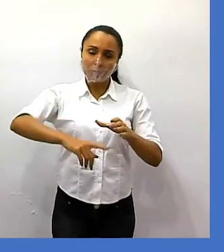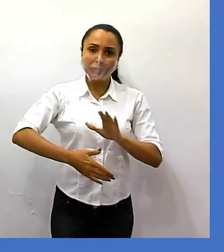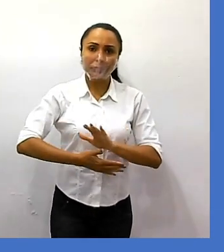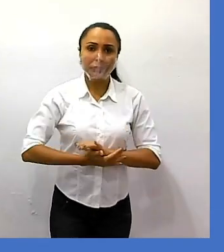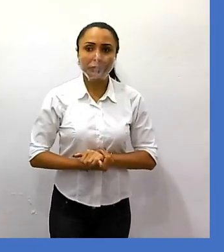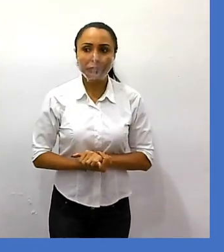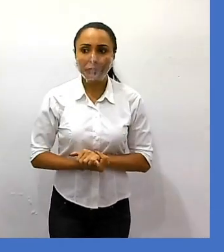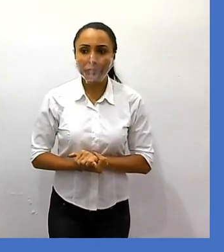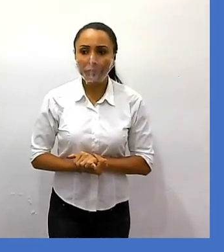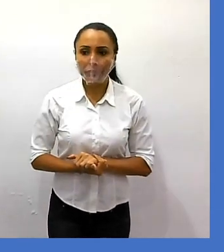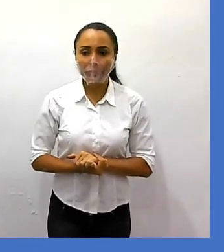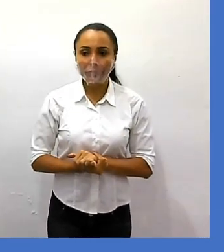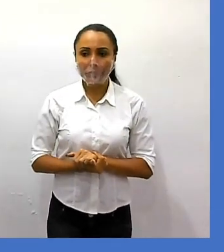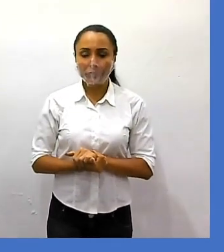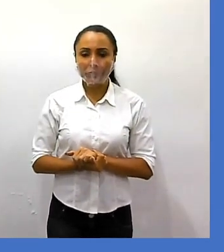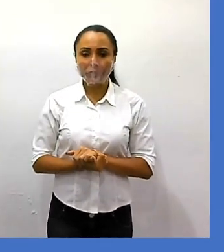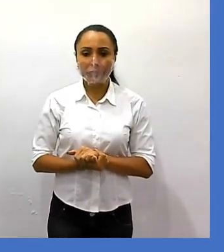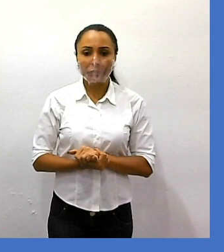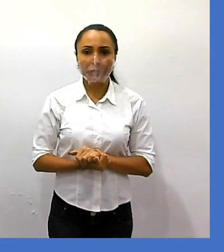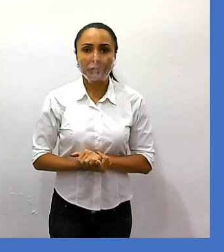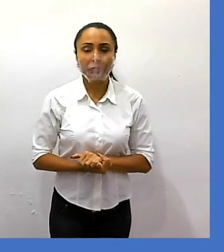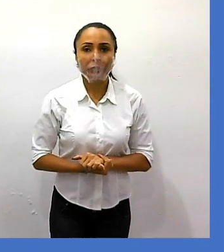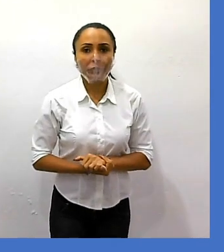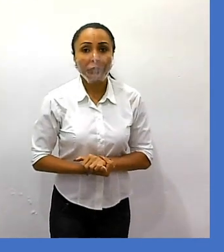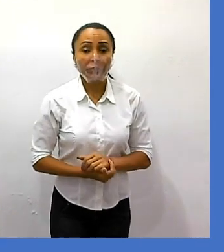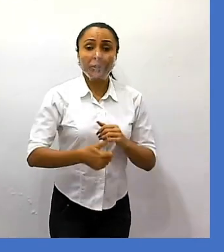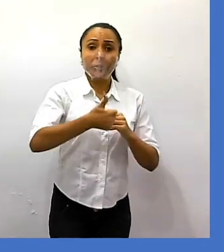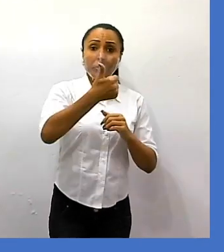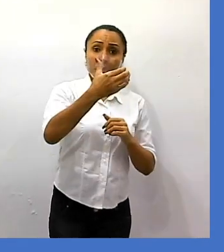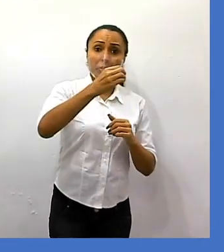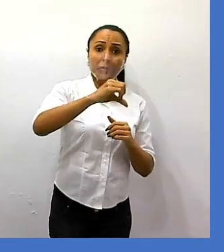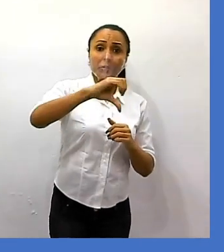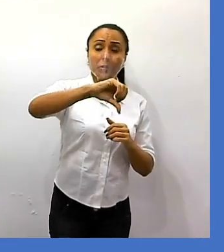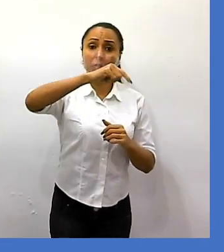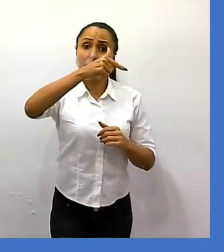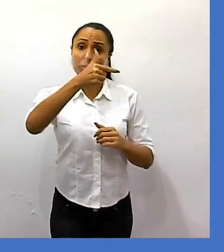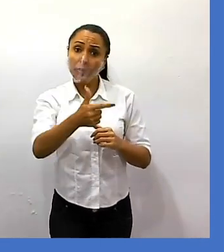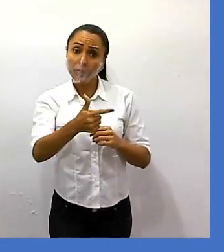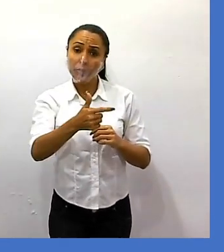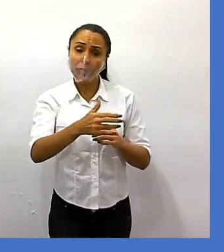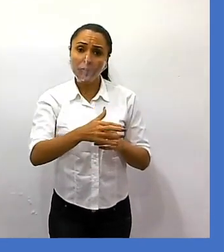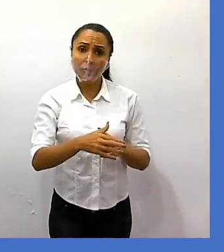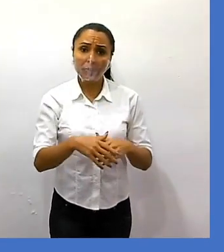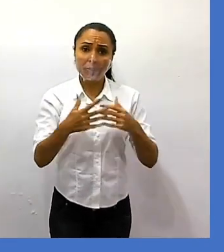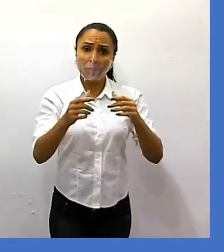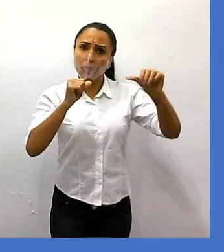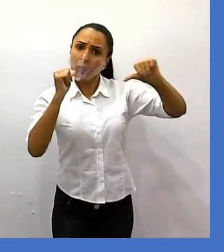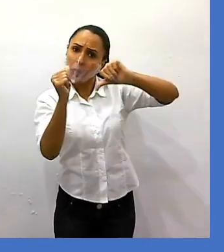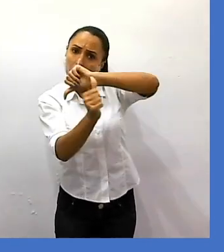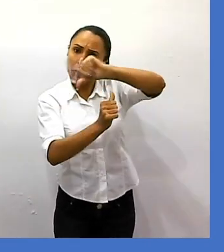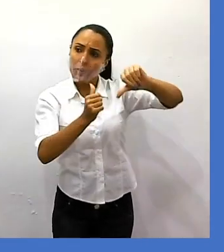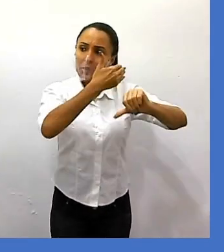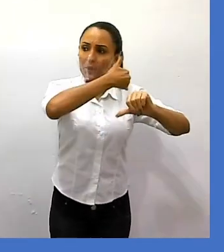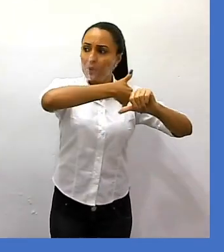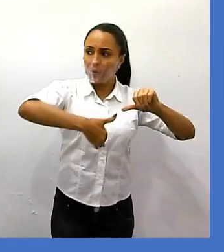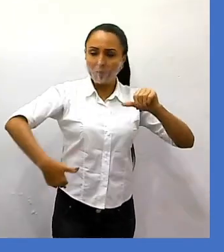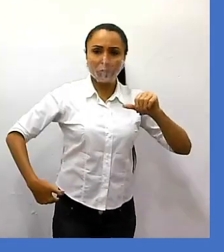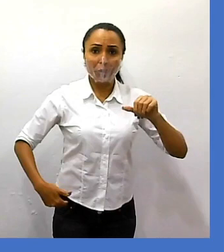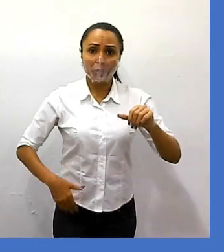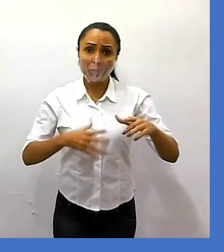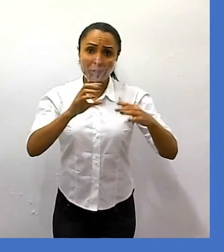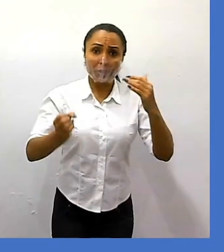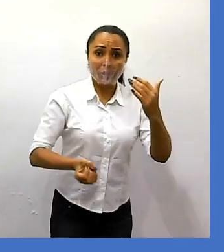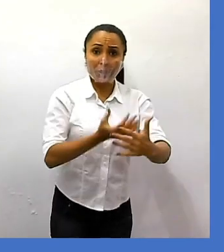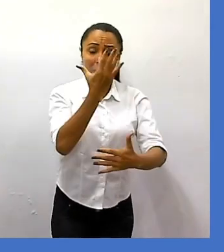mim, Ana, houve um período de retomada, né? Em 1992, com a mudança de governo e a criação